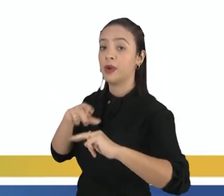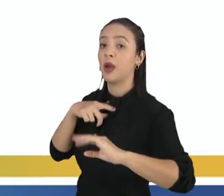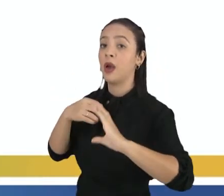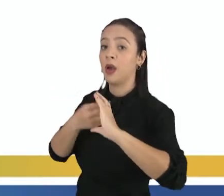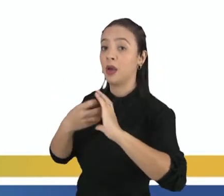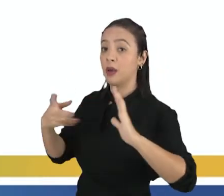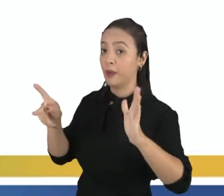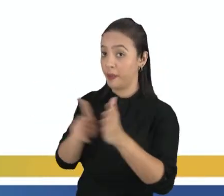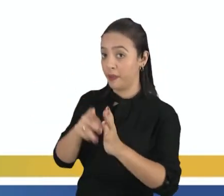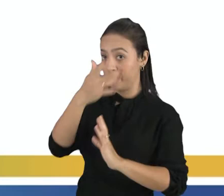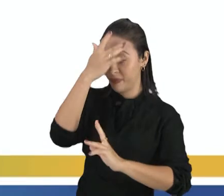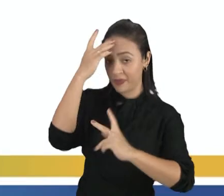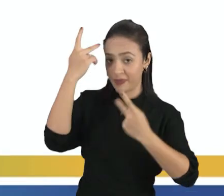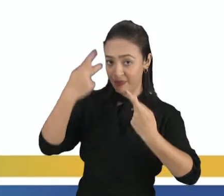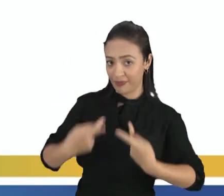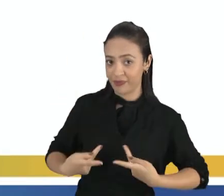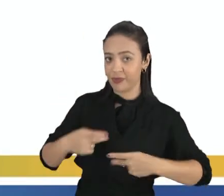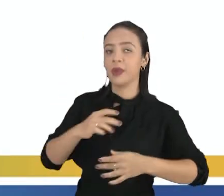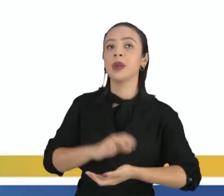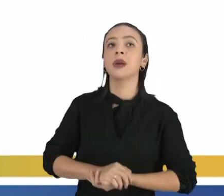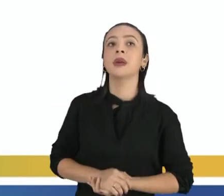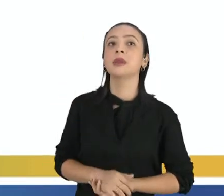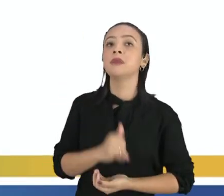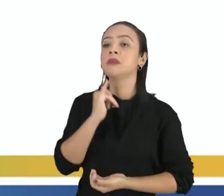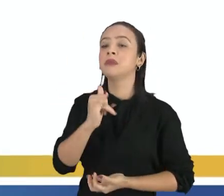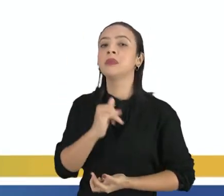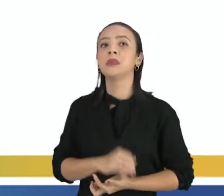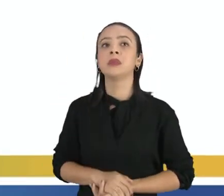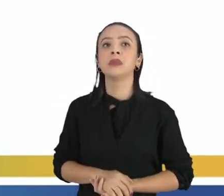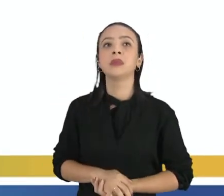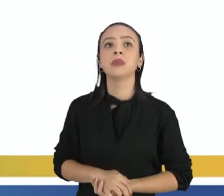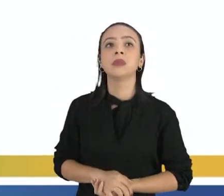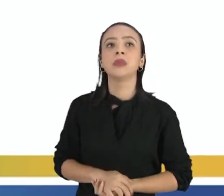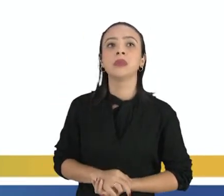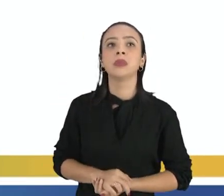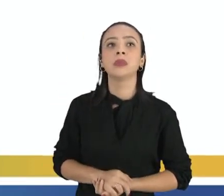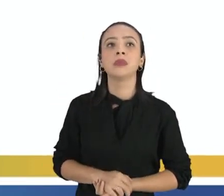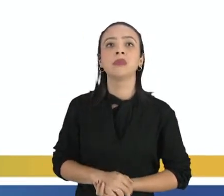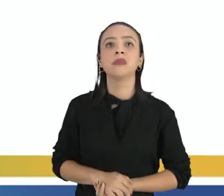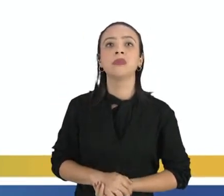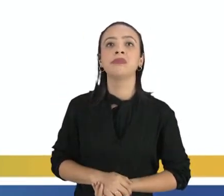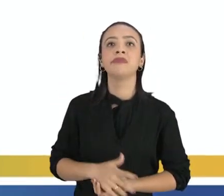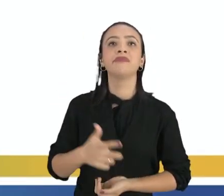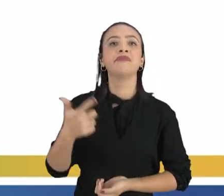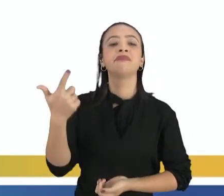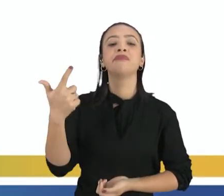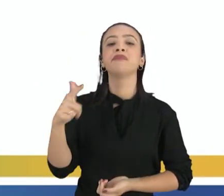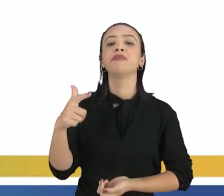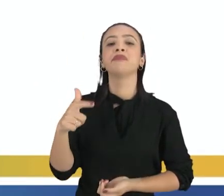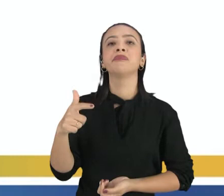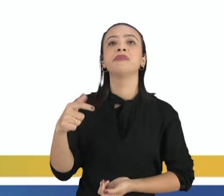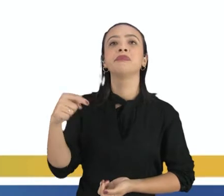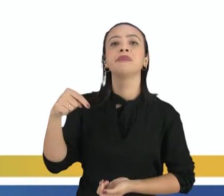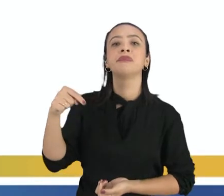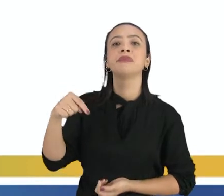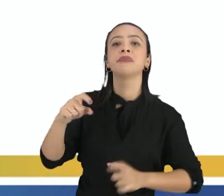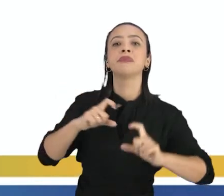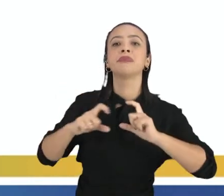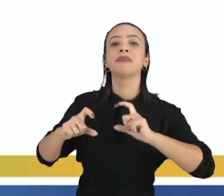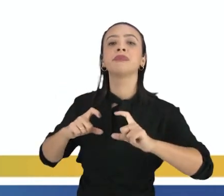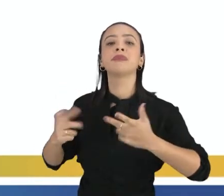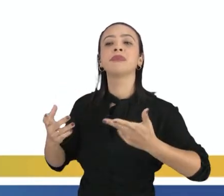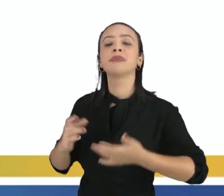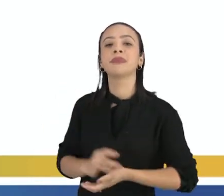característica humana é atribuída a esse objeto. Ele diz: nesta tira, não. Por que nesta tira? Porque só tem a